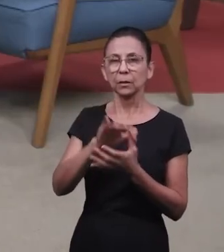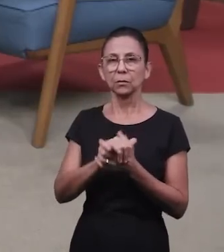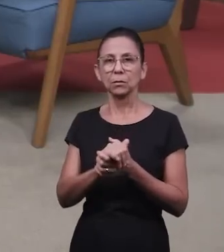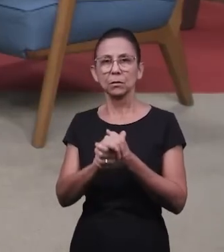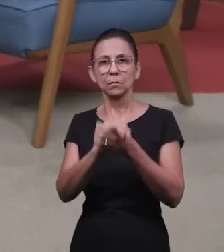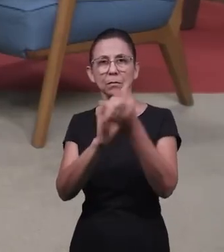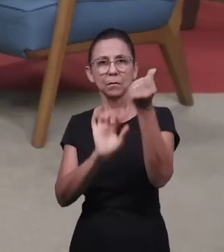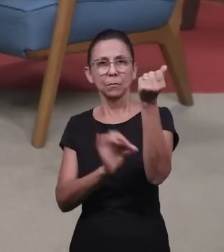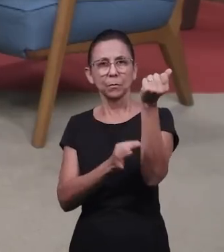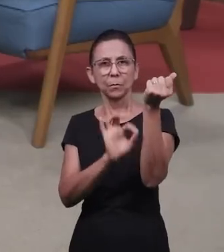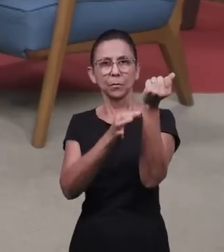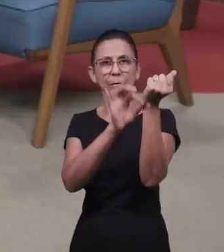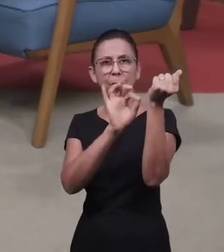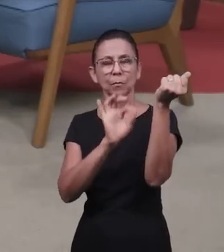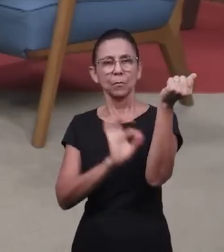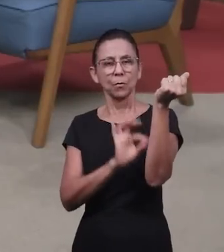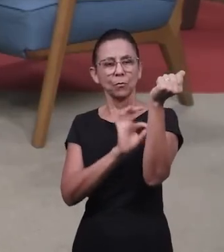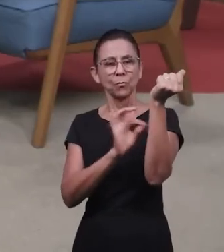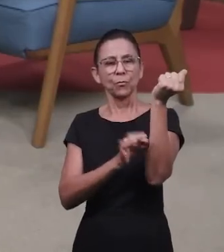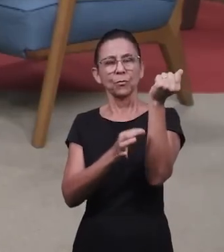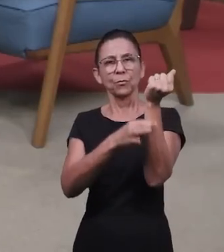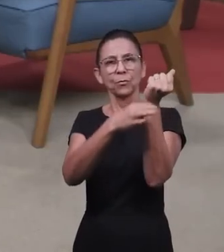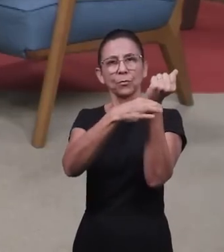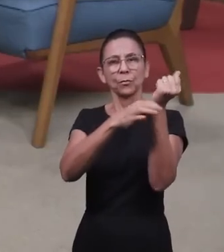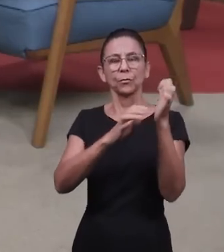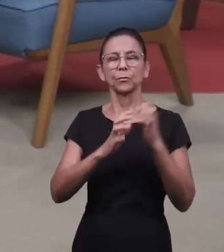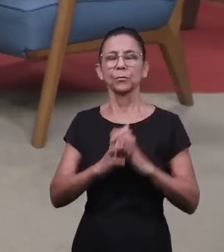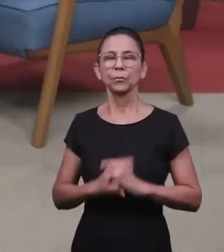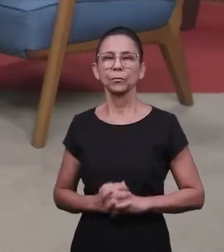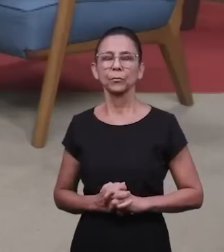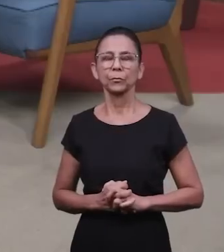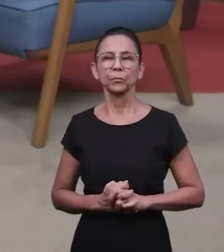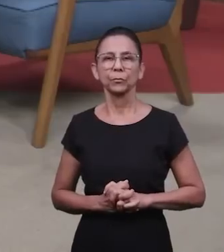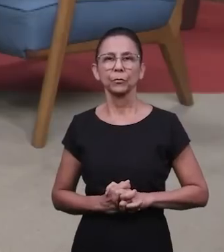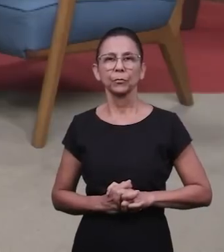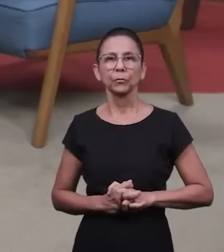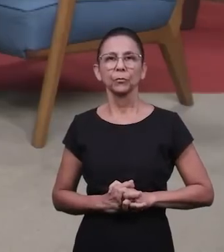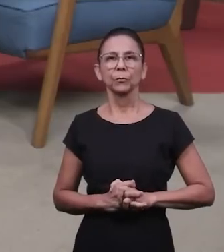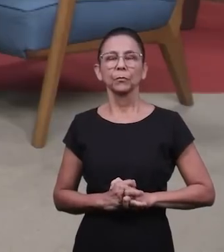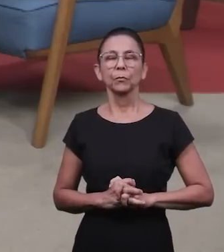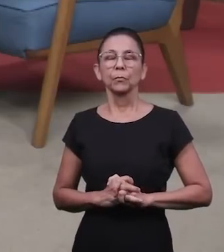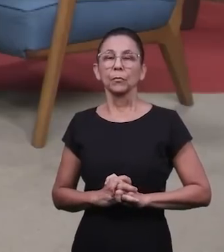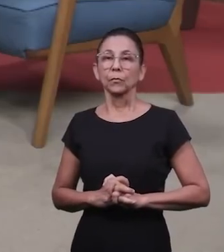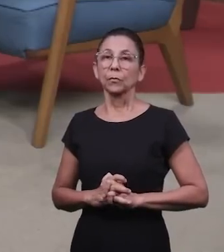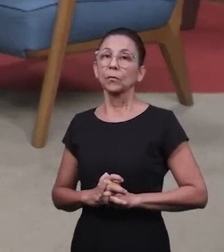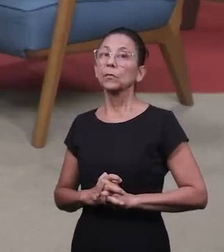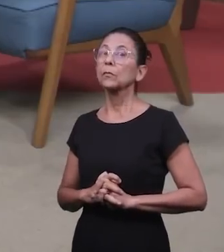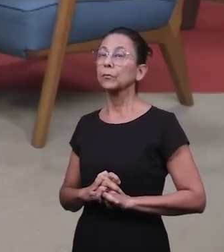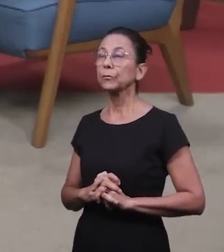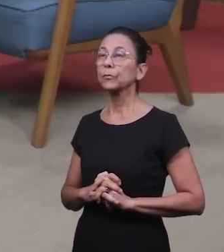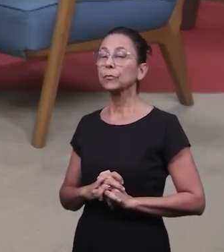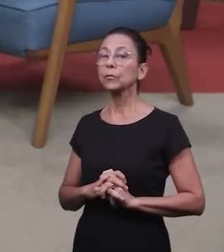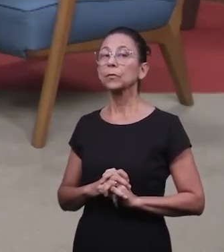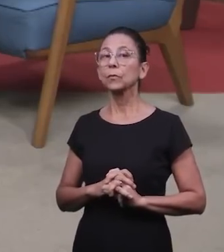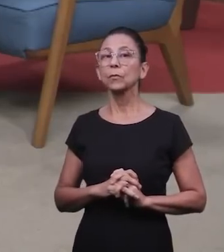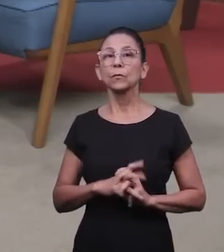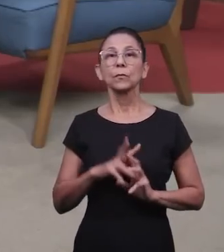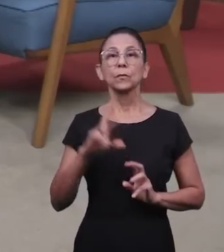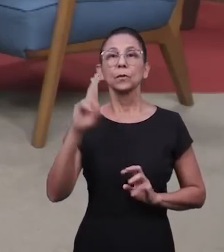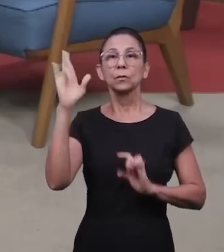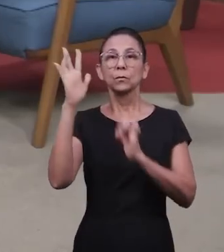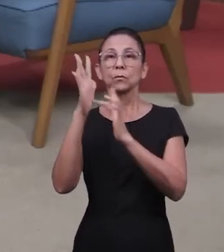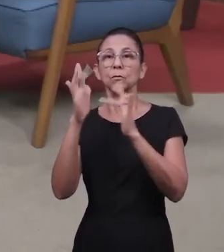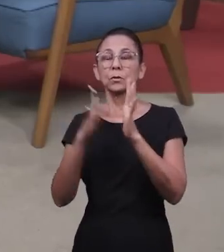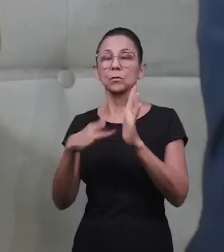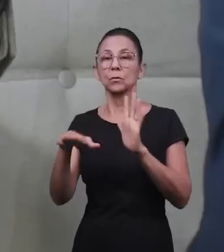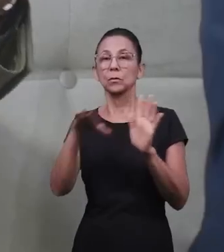uma característica da igreja fiel? Bem, observe. O Senhor Jesus, diz a palavra, levou sobre si